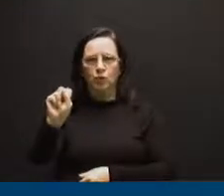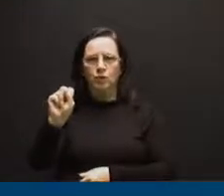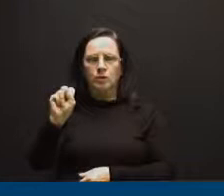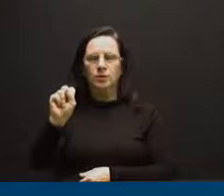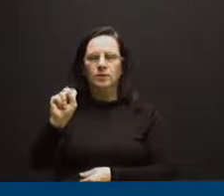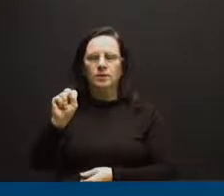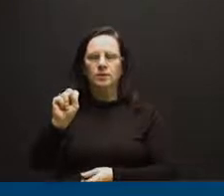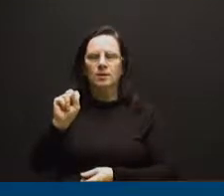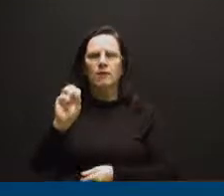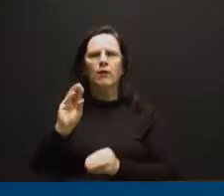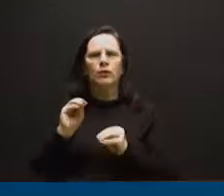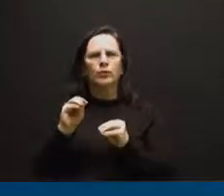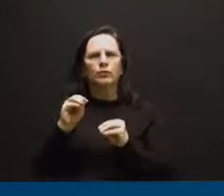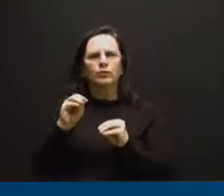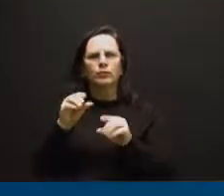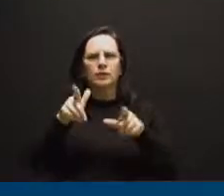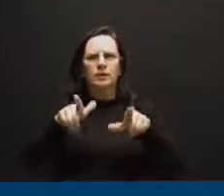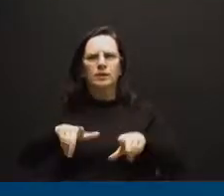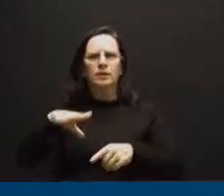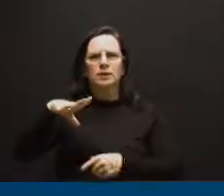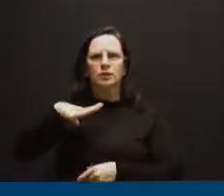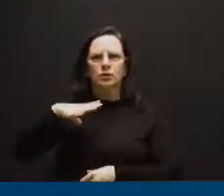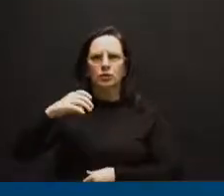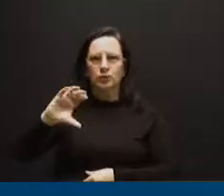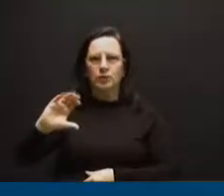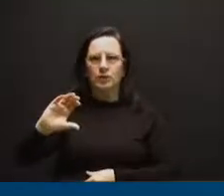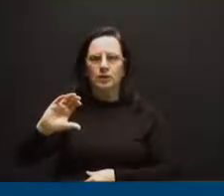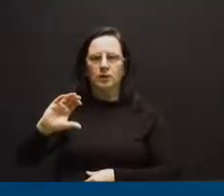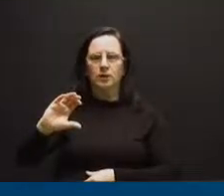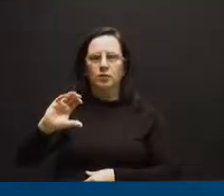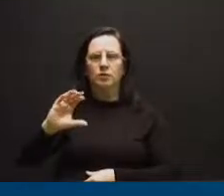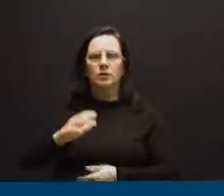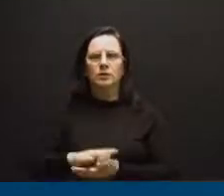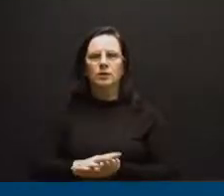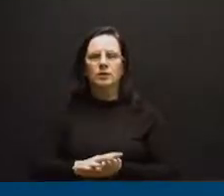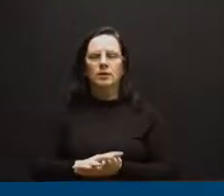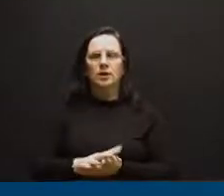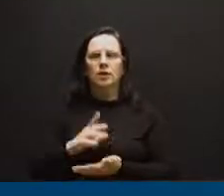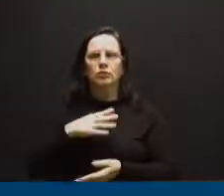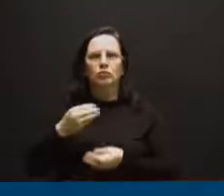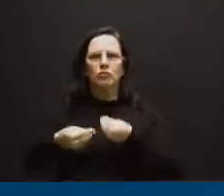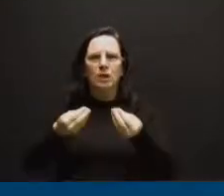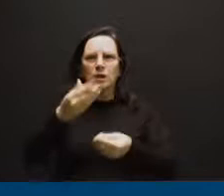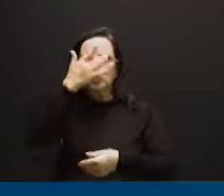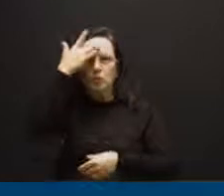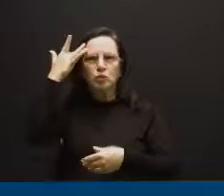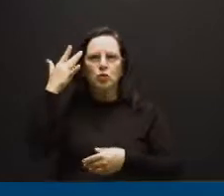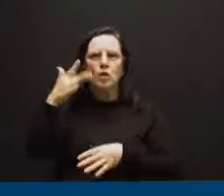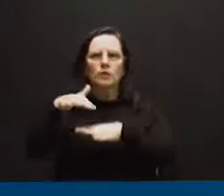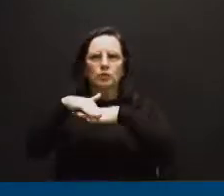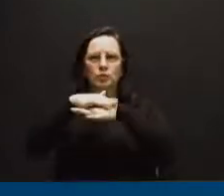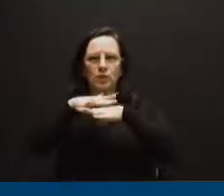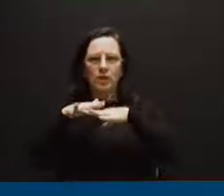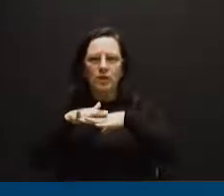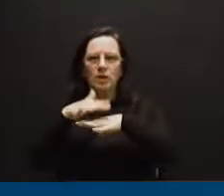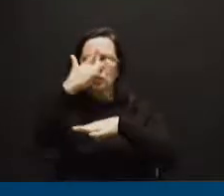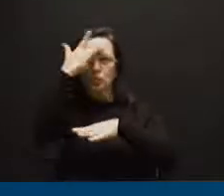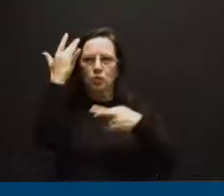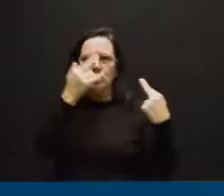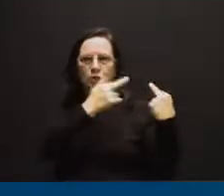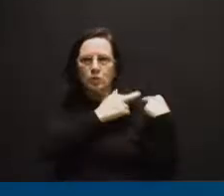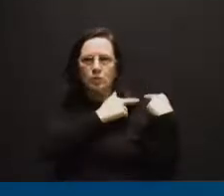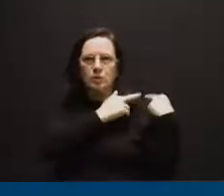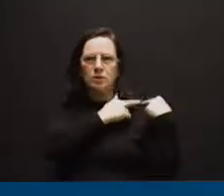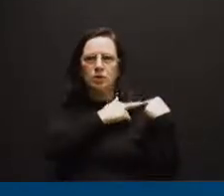saúde localizado no município de cubatão a forma de servir aos pacientes ou aos responsáveis